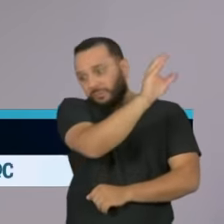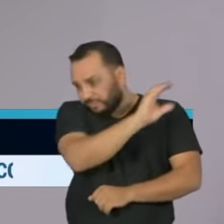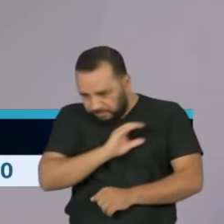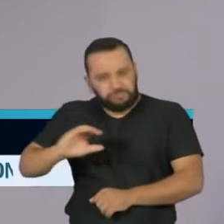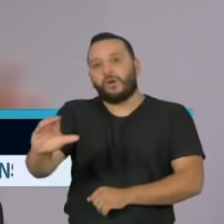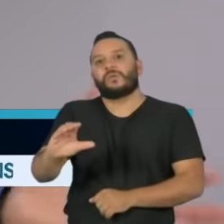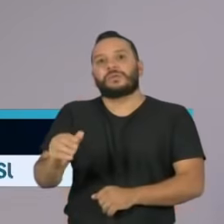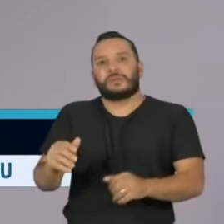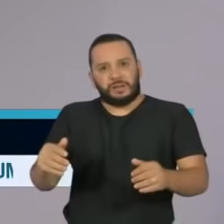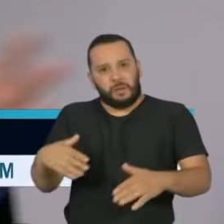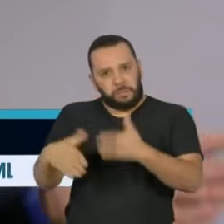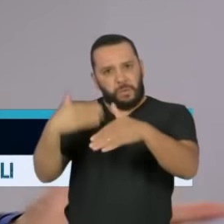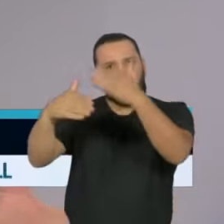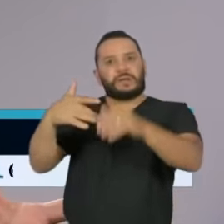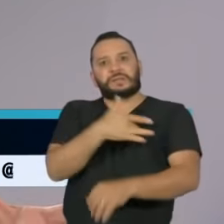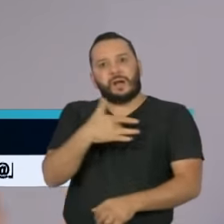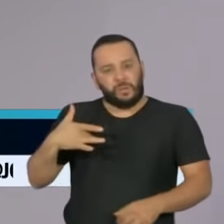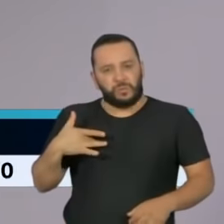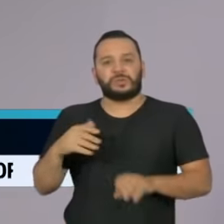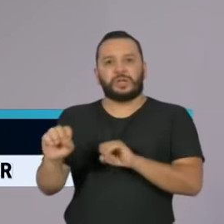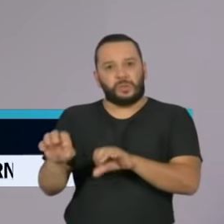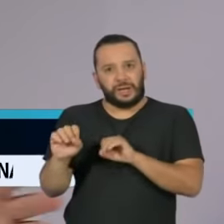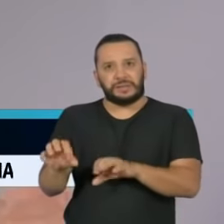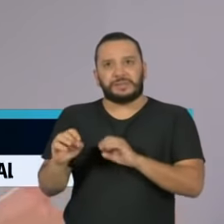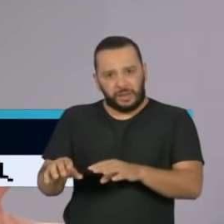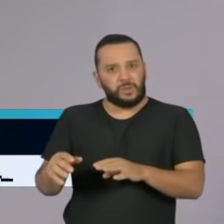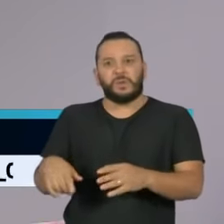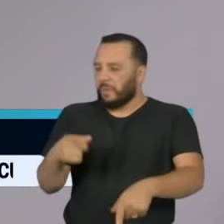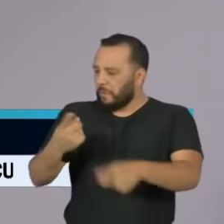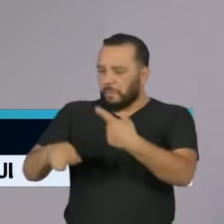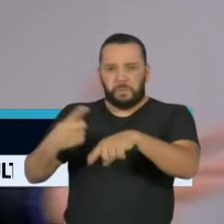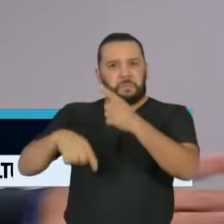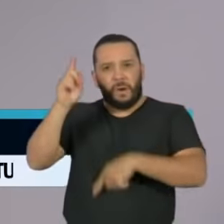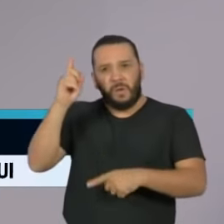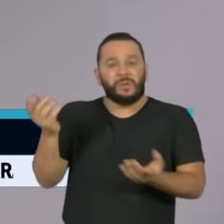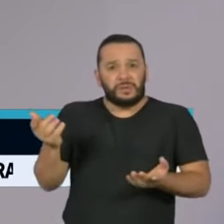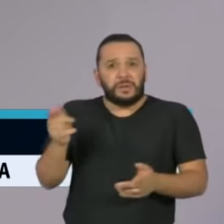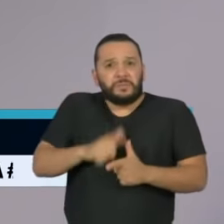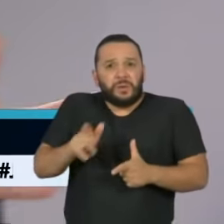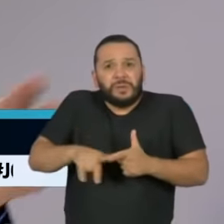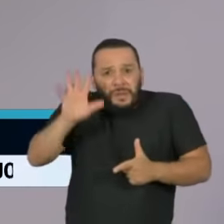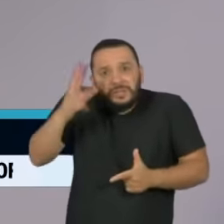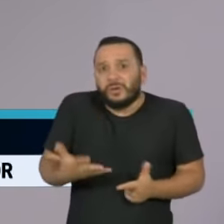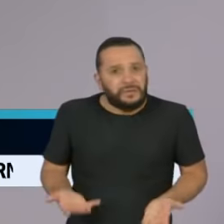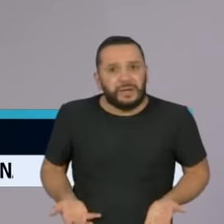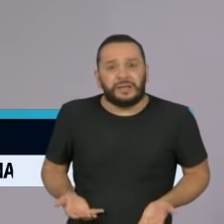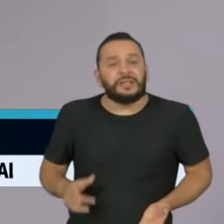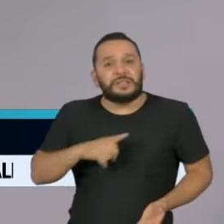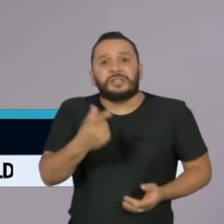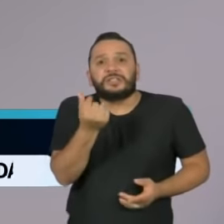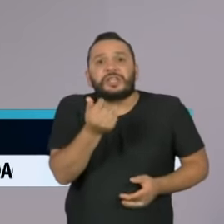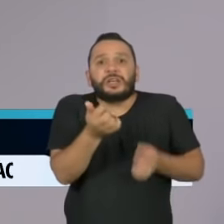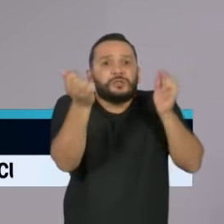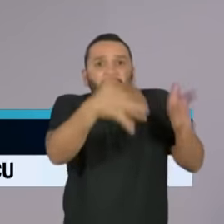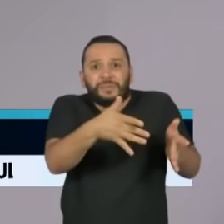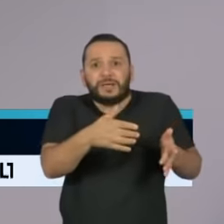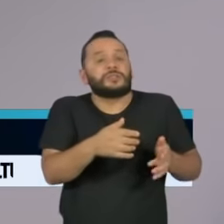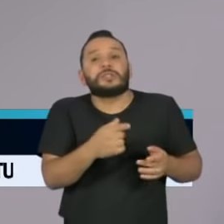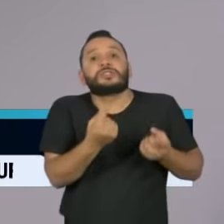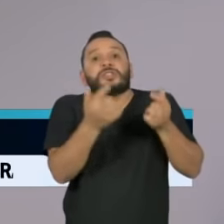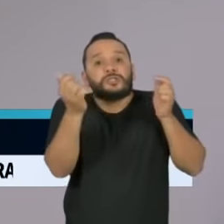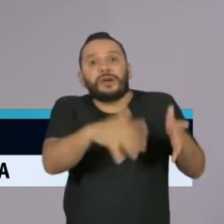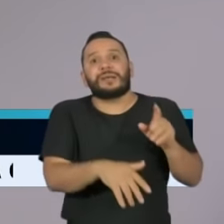na educação, e vamos sanar tudo que está aí, e vamos ajudar todo mundo que está apertado, e vamos sair dessa crise. Com dinheiro sobrando, ainda sobra